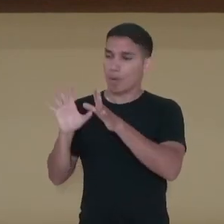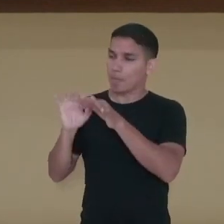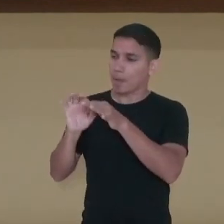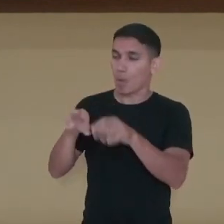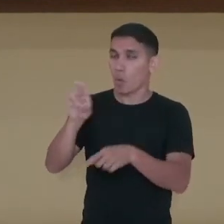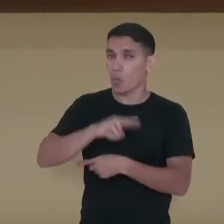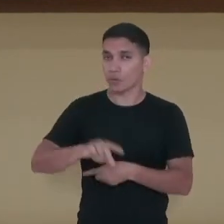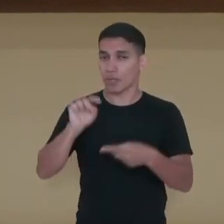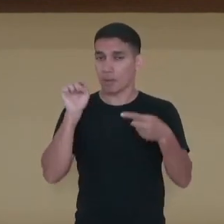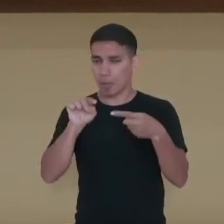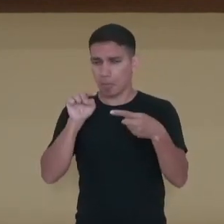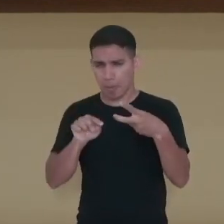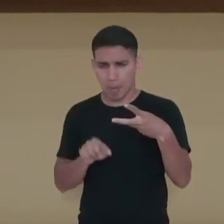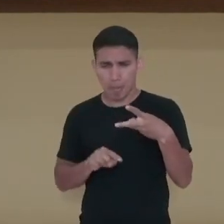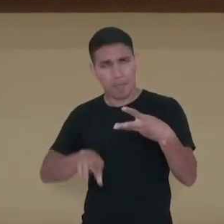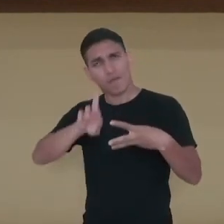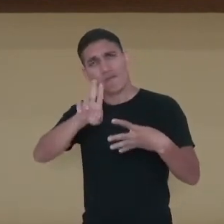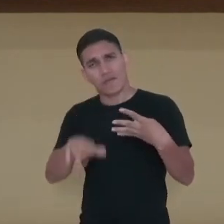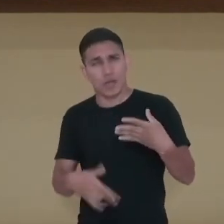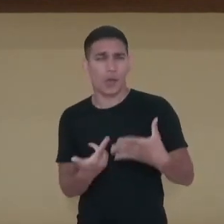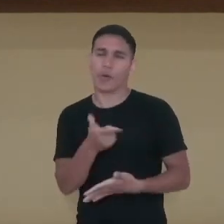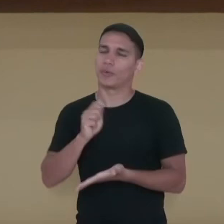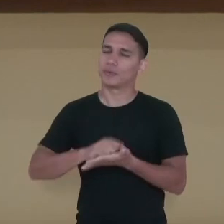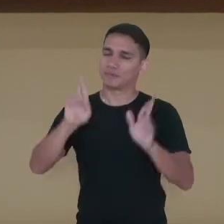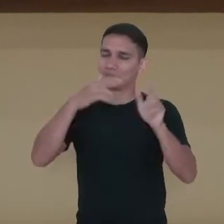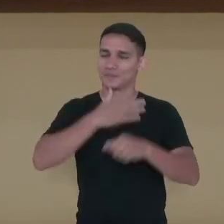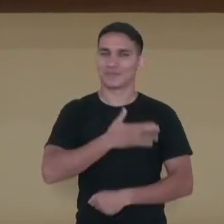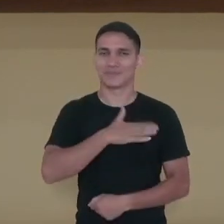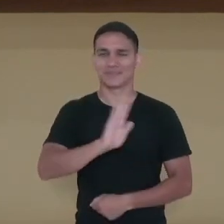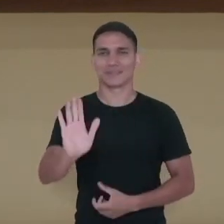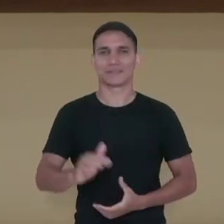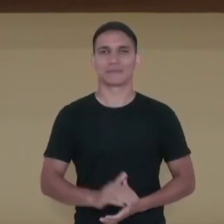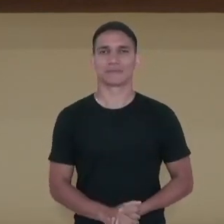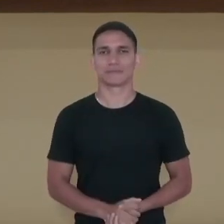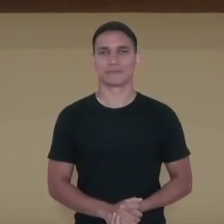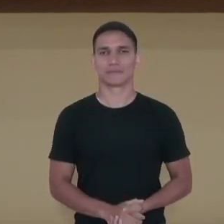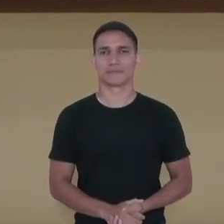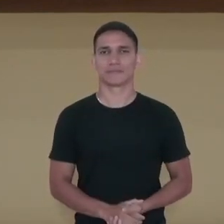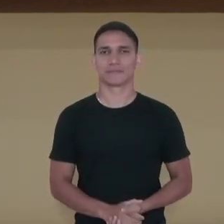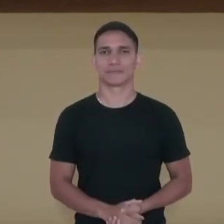de pontuação e de outras notações. Espero que vocês tenham gostado e